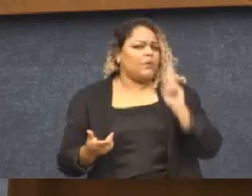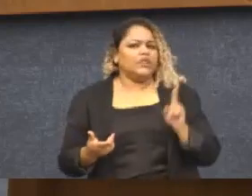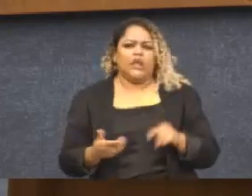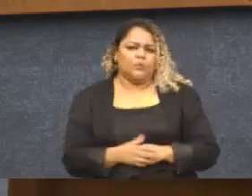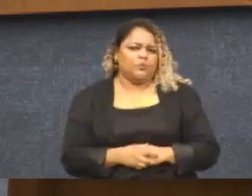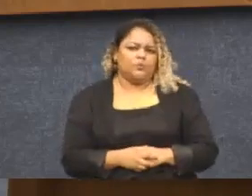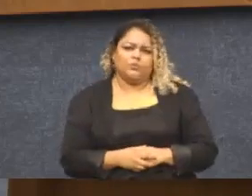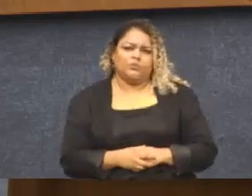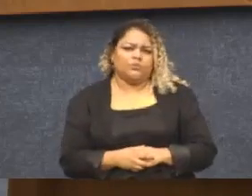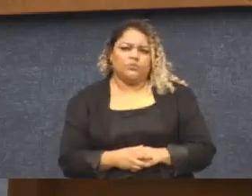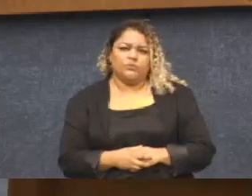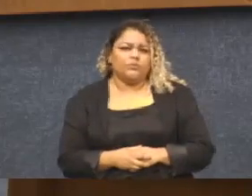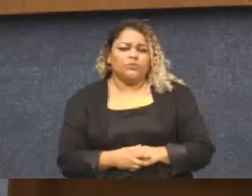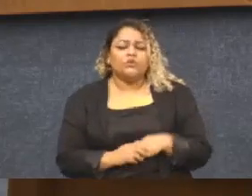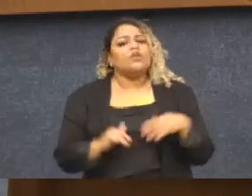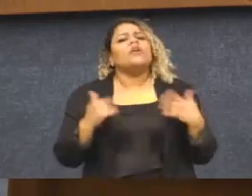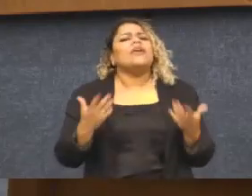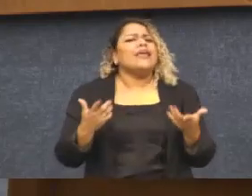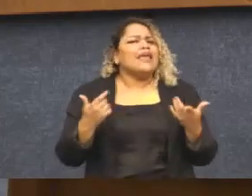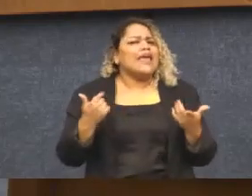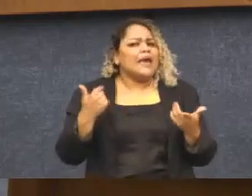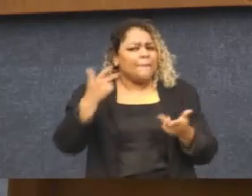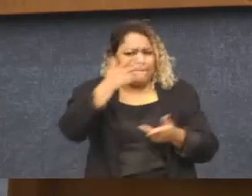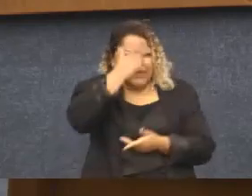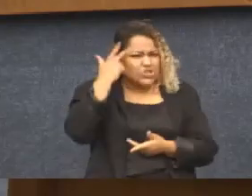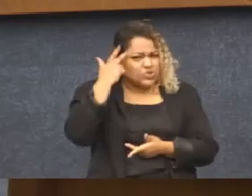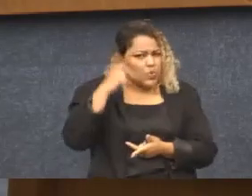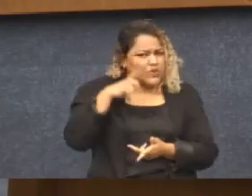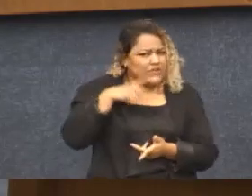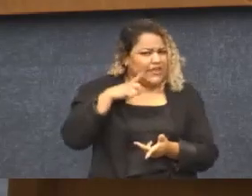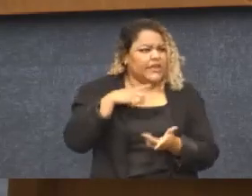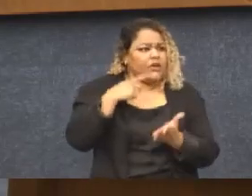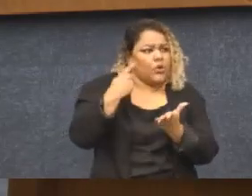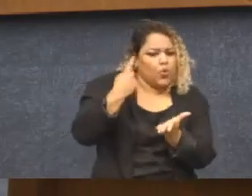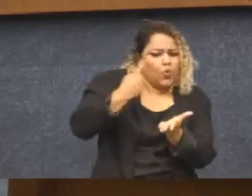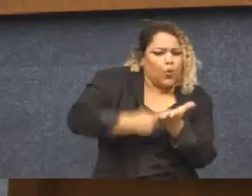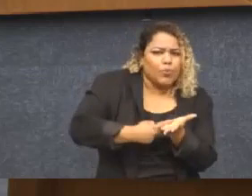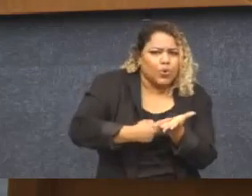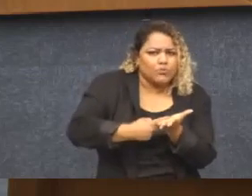entendo é as pessoas terem compromisso